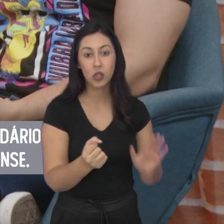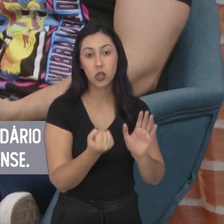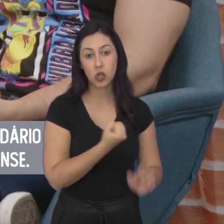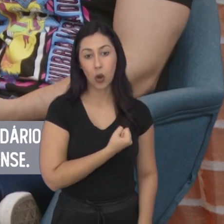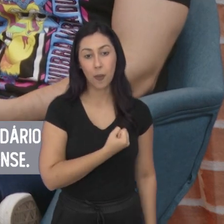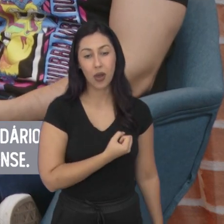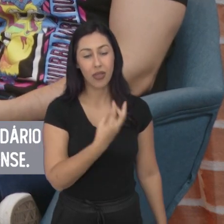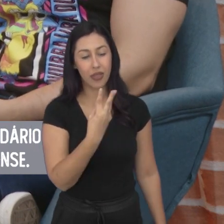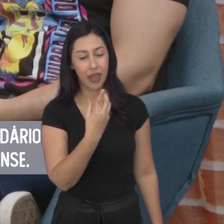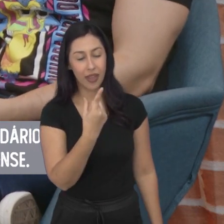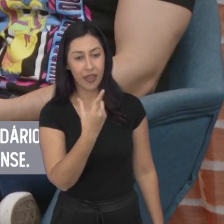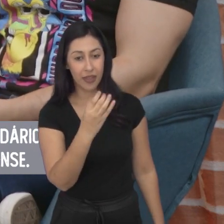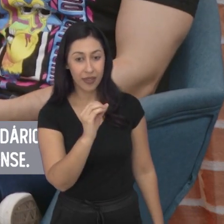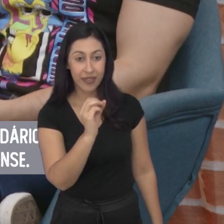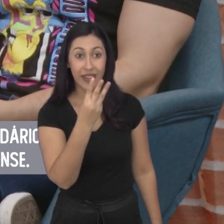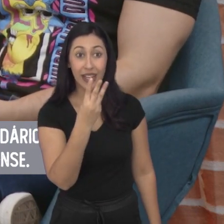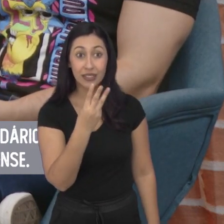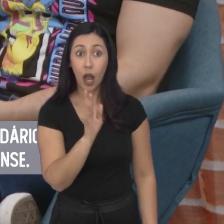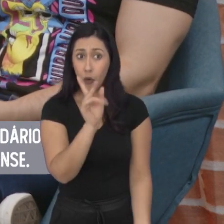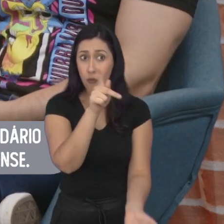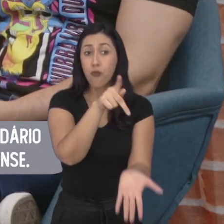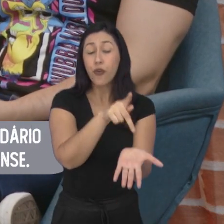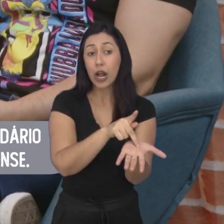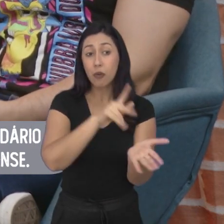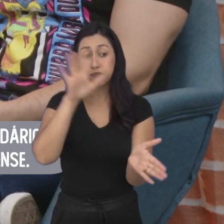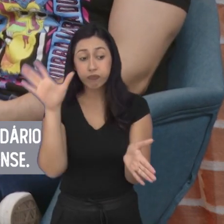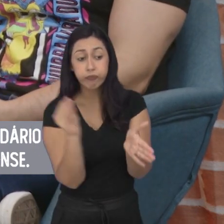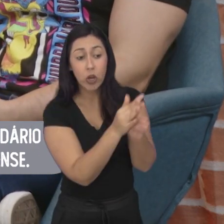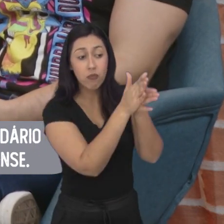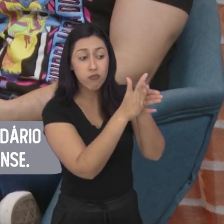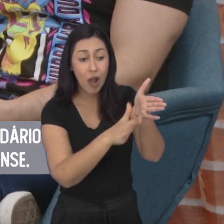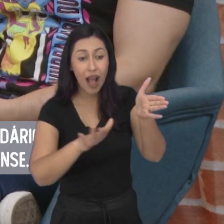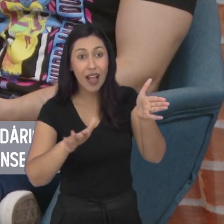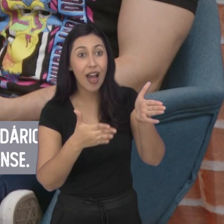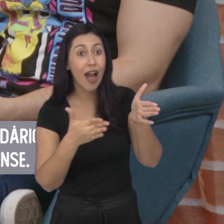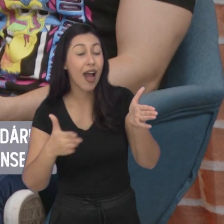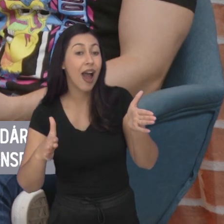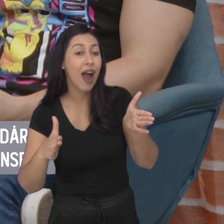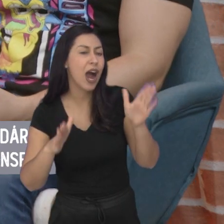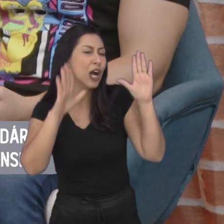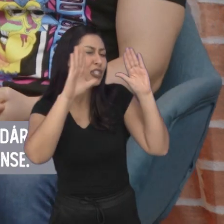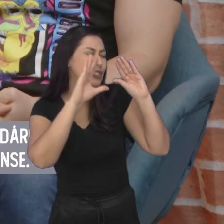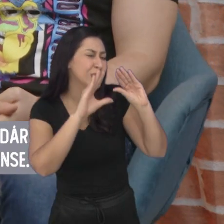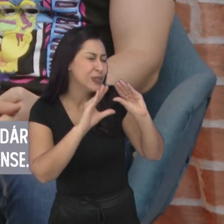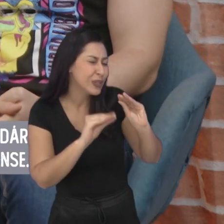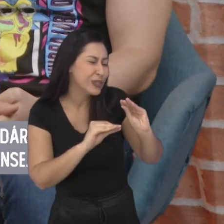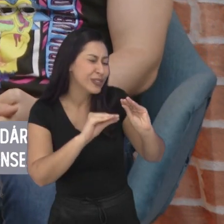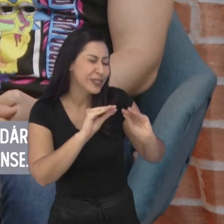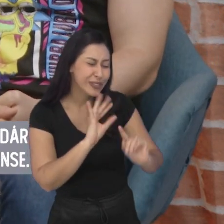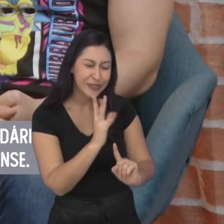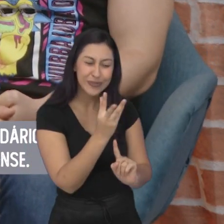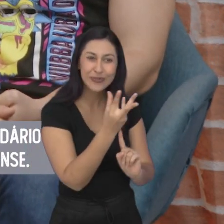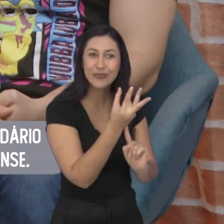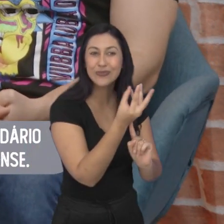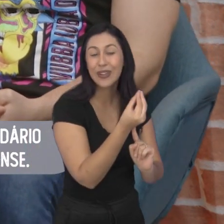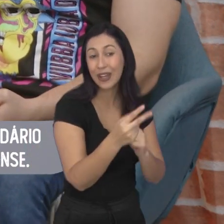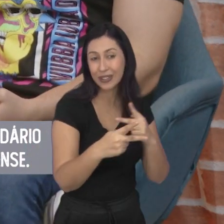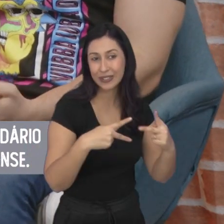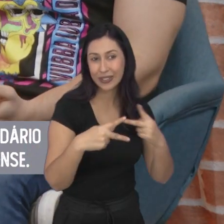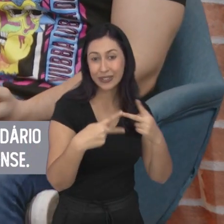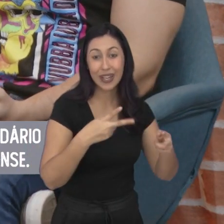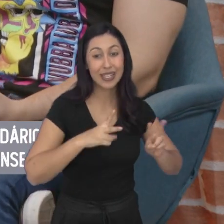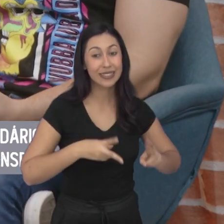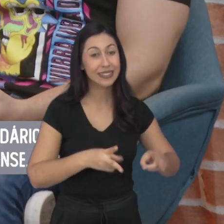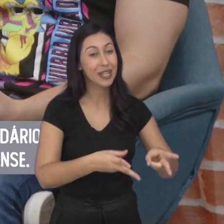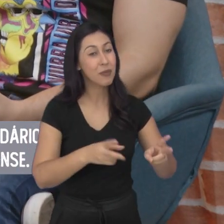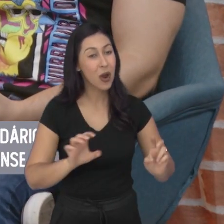e inclui no calendário de festas e comemorações do município a Noite do Artista Joseense. É realizada todos os